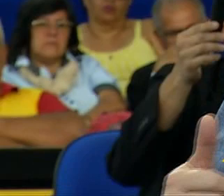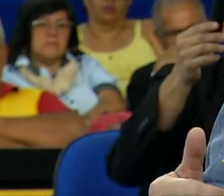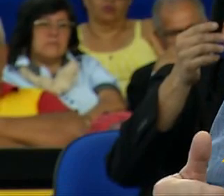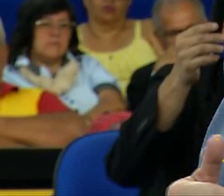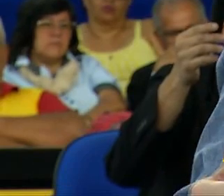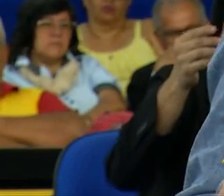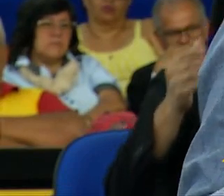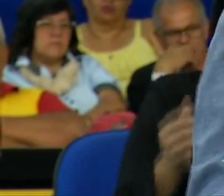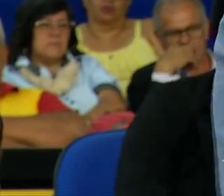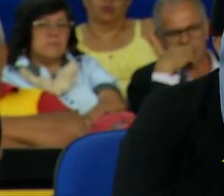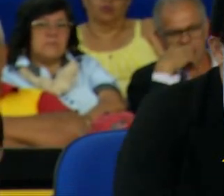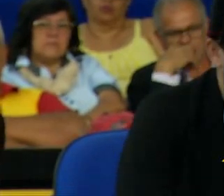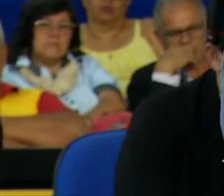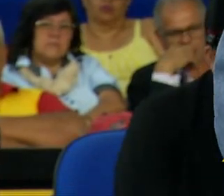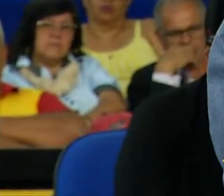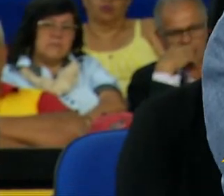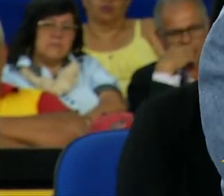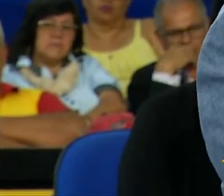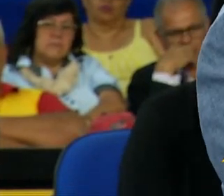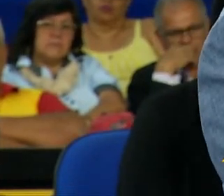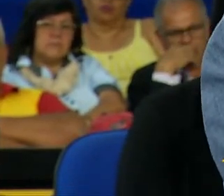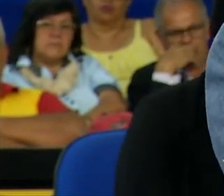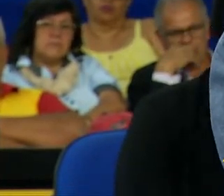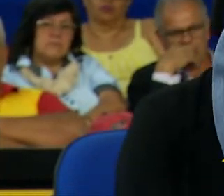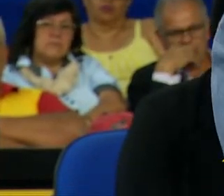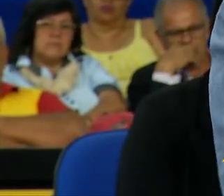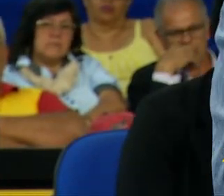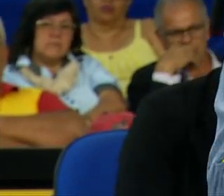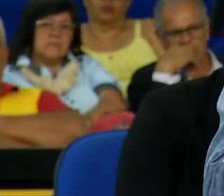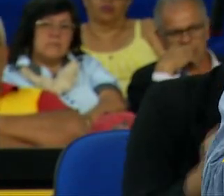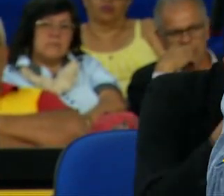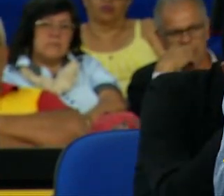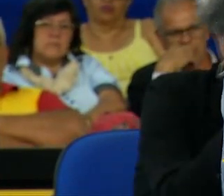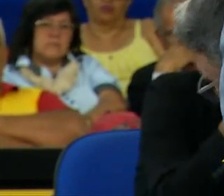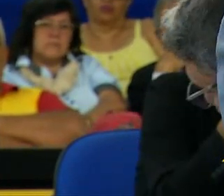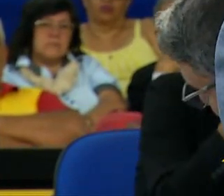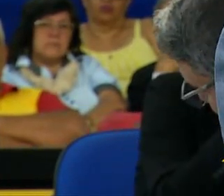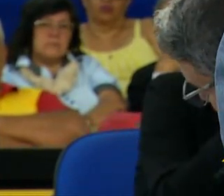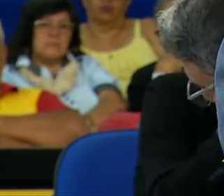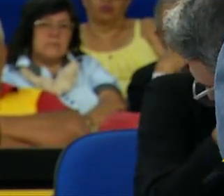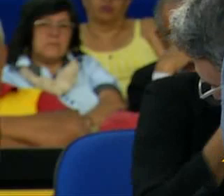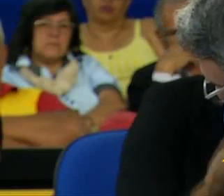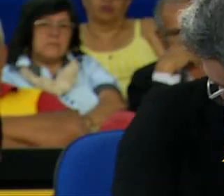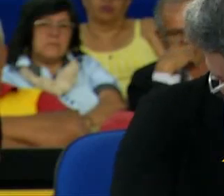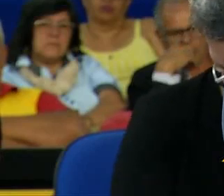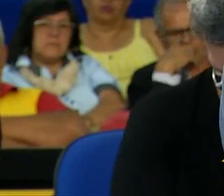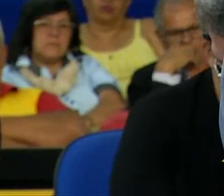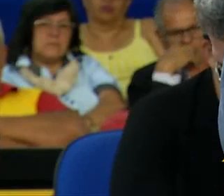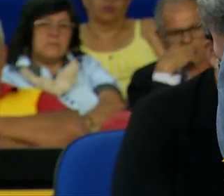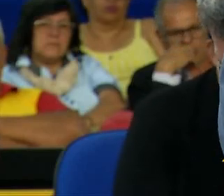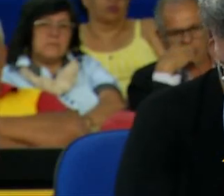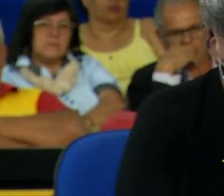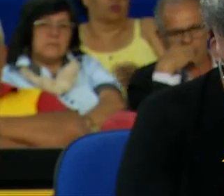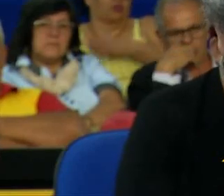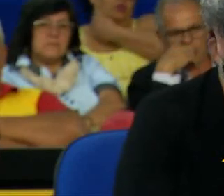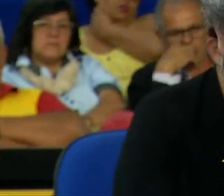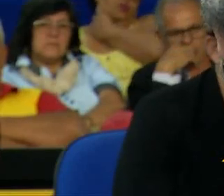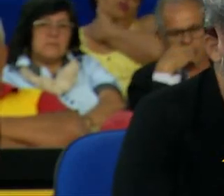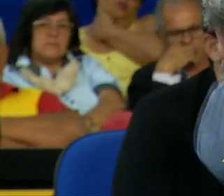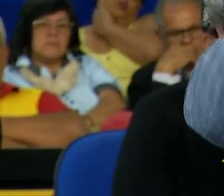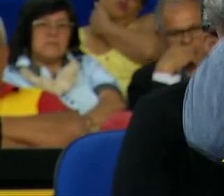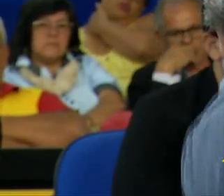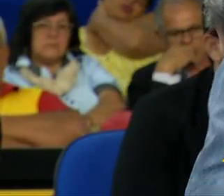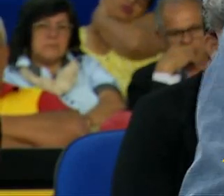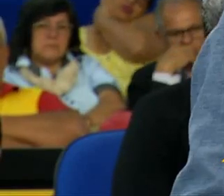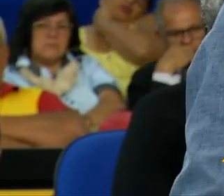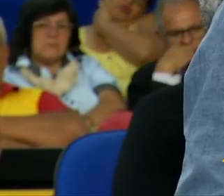quero dizer, presidente, que é um momento importante, como o Péric sempre diz, as audiências públicas do orçamento são as mais importantes,